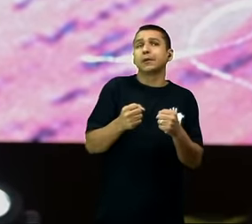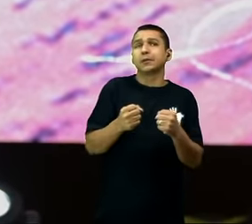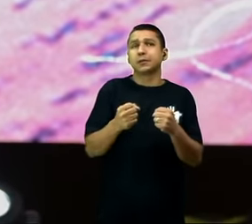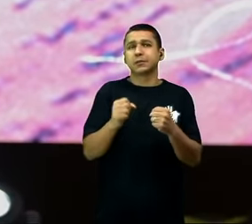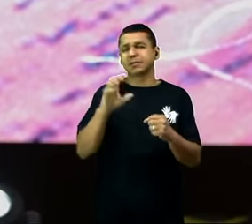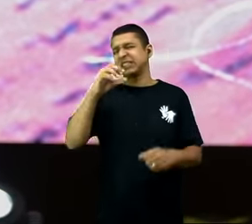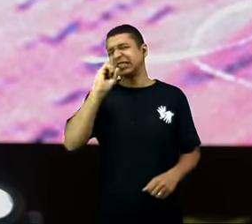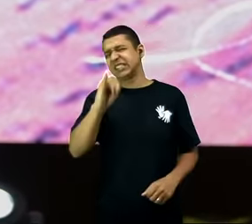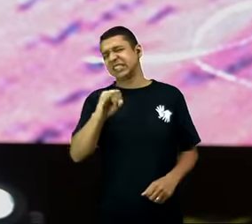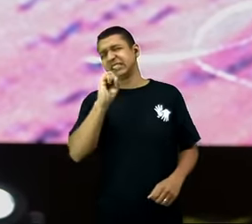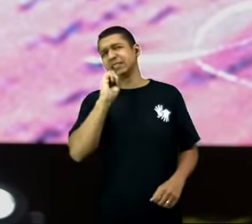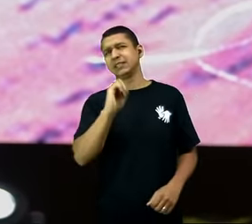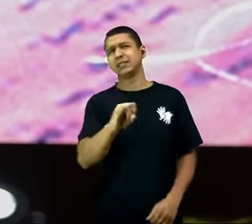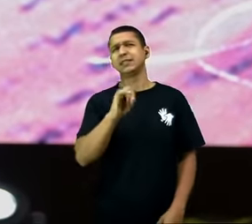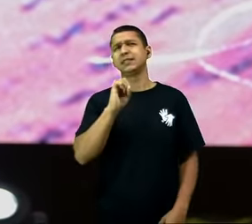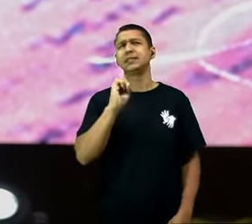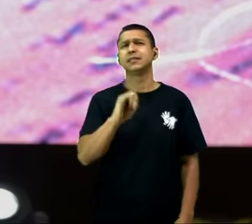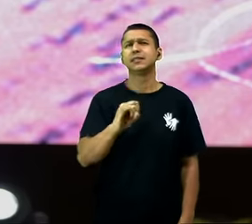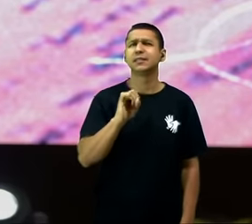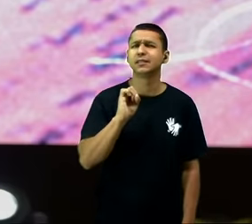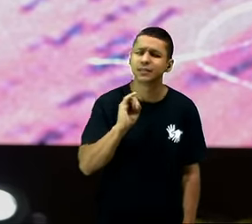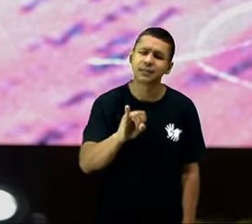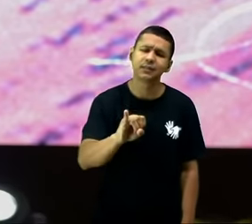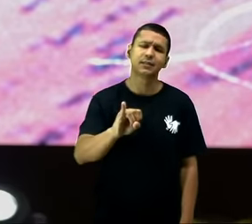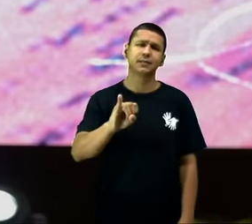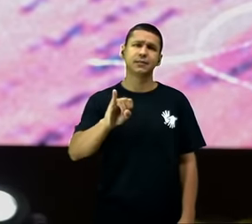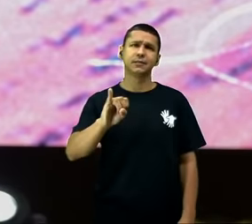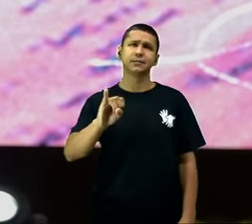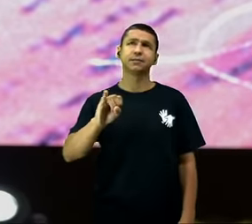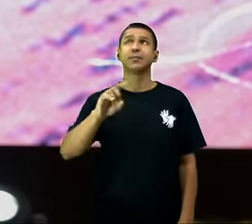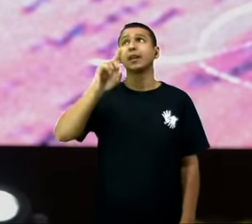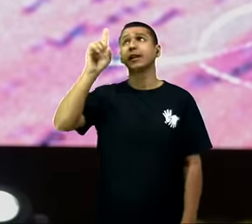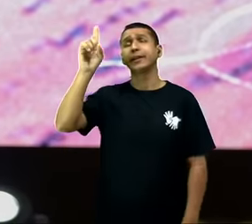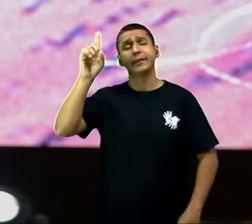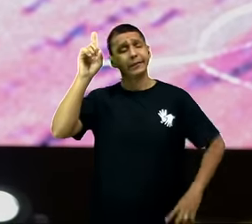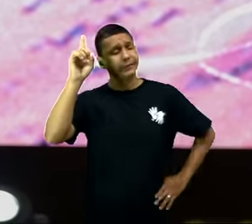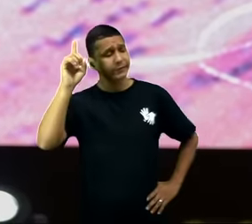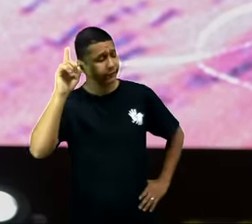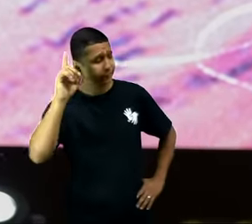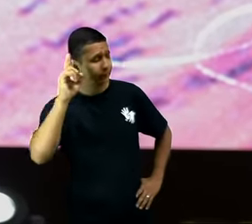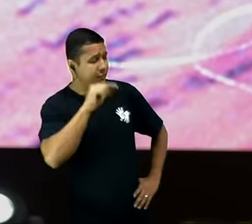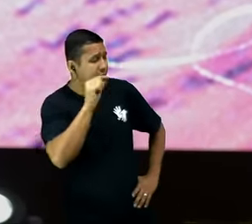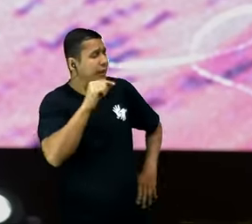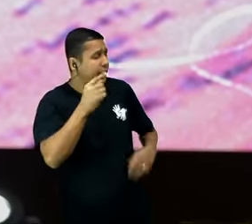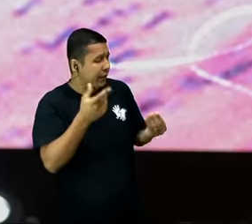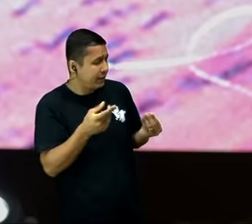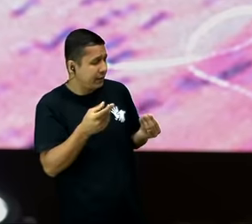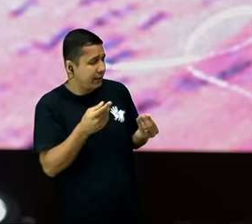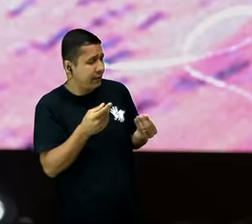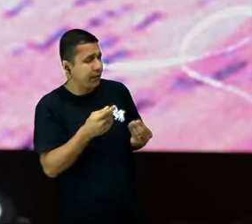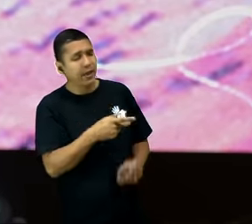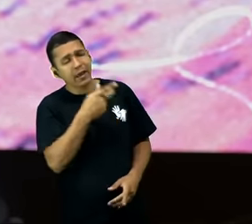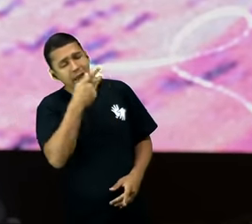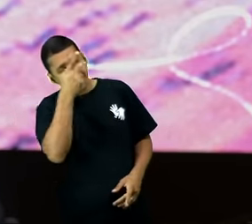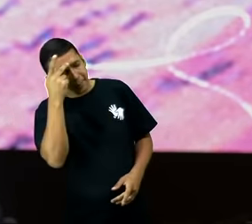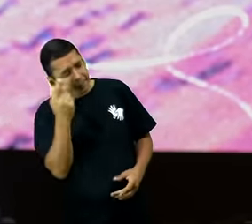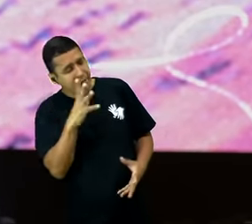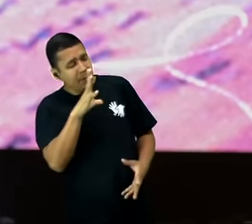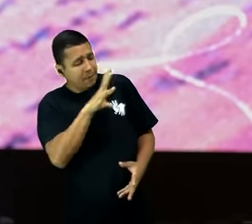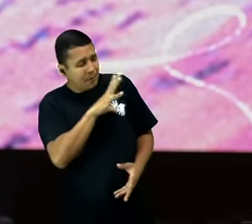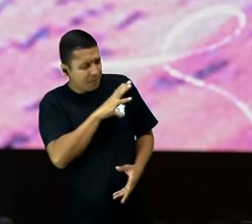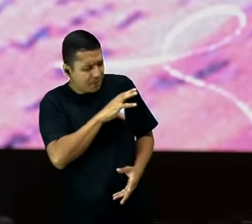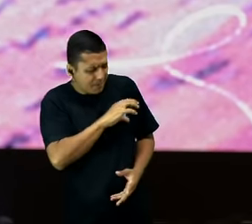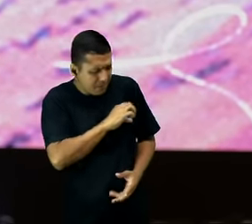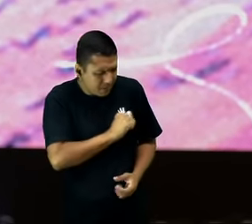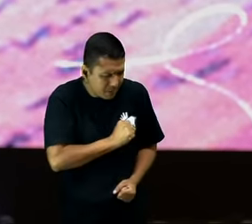é sim, sim, sim. E Deus está dizendo, cadê aquela pessoa que me amava apesar de todas